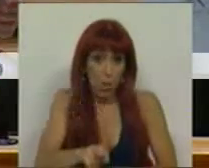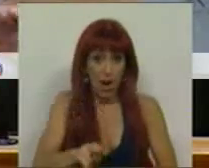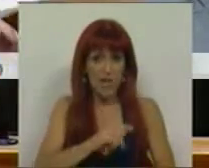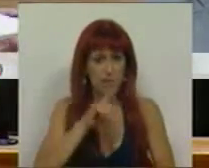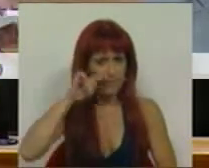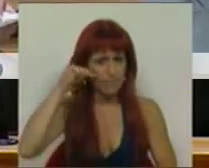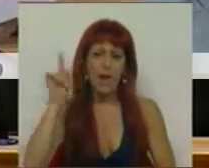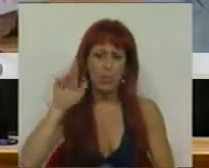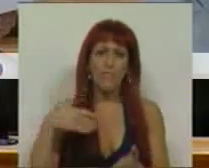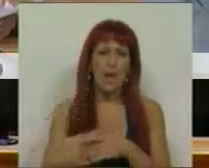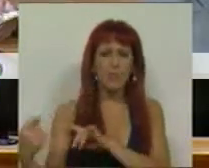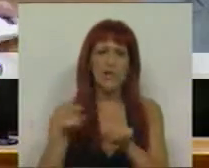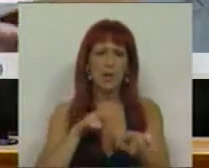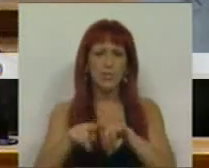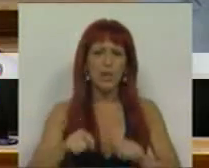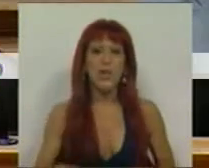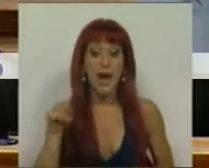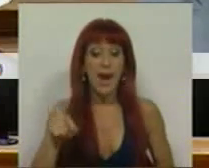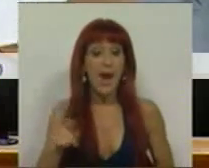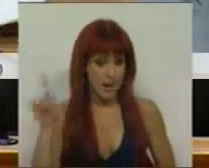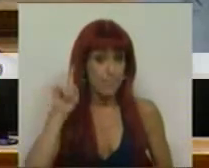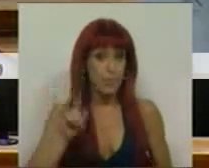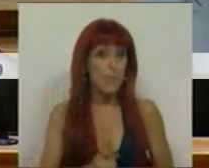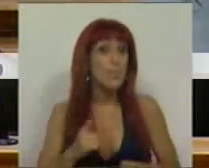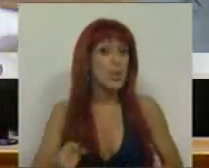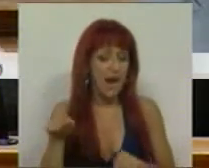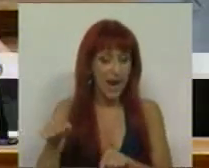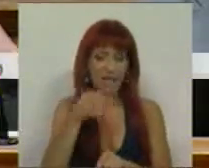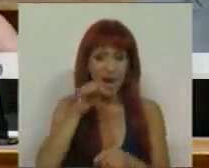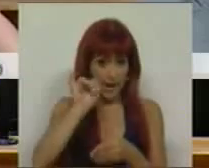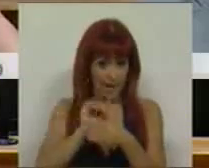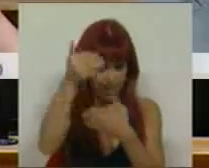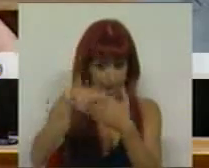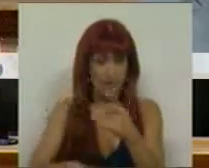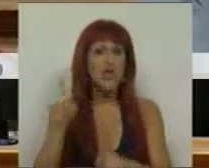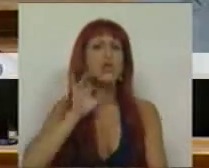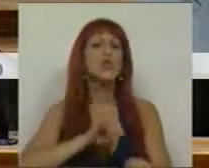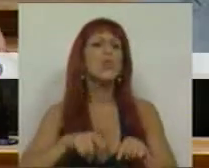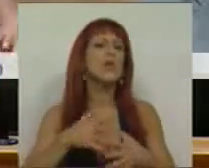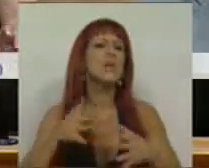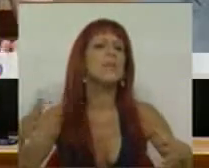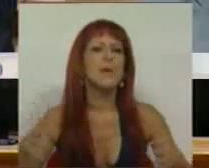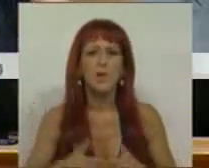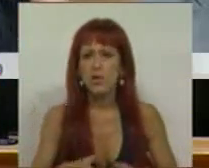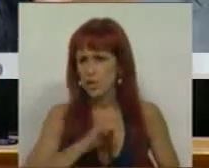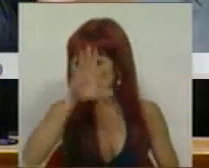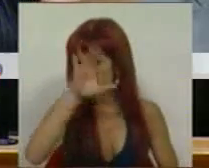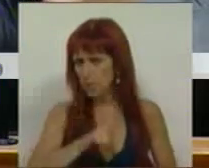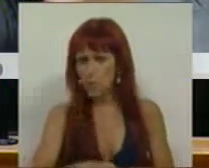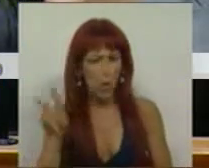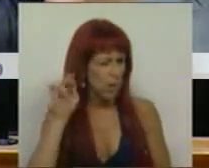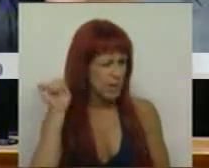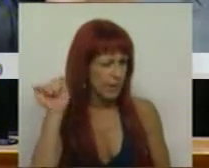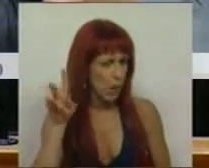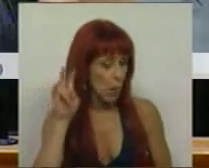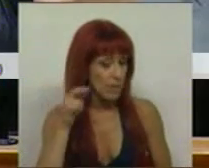tão importante para o debate político. Ela é importante porque ela fala, e senhoras e senhores deputados da maioria, Sr. Ministro, ouça